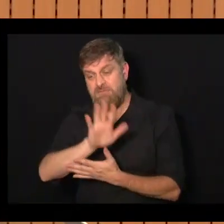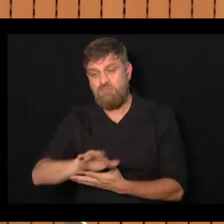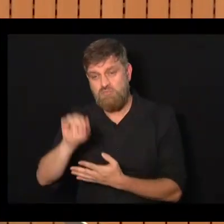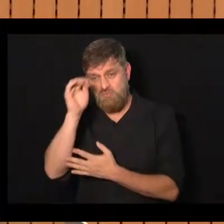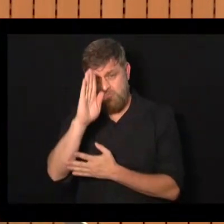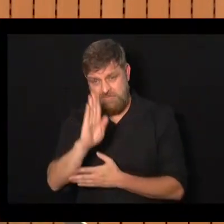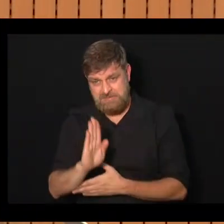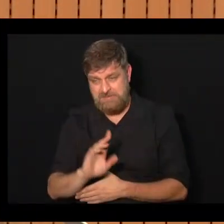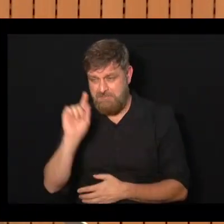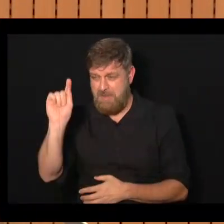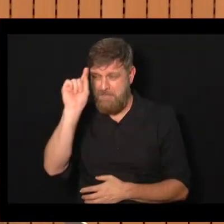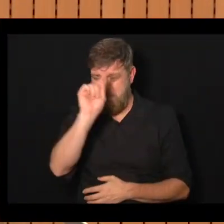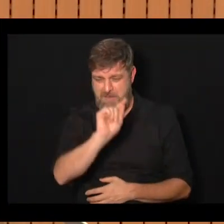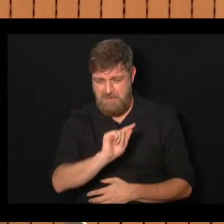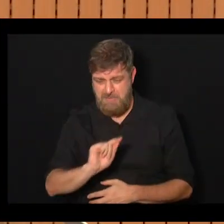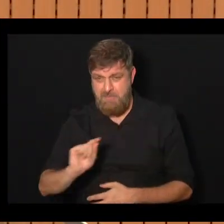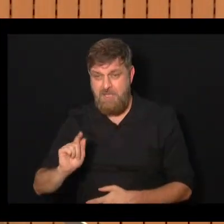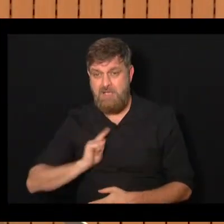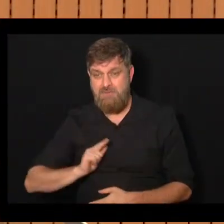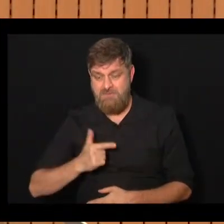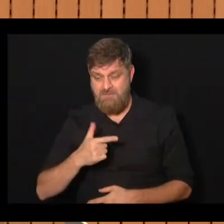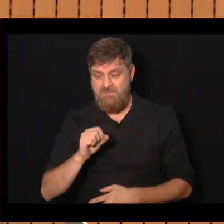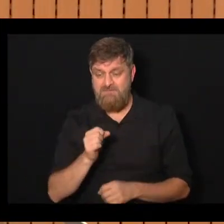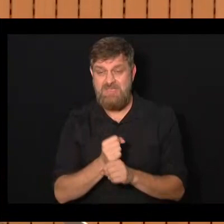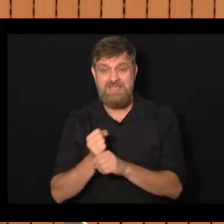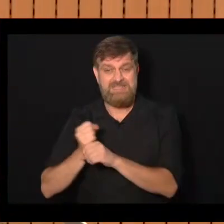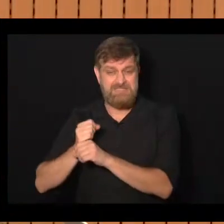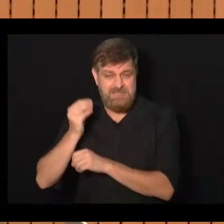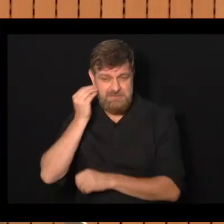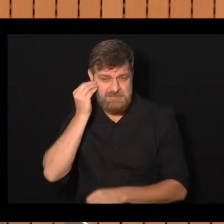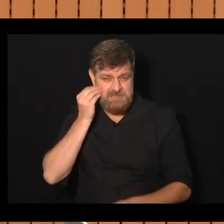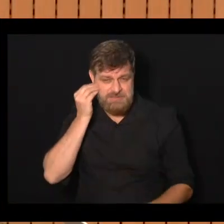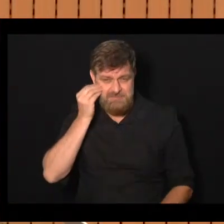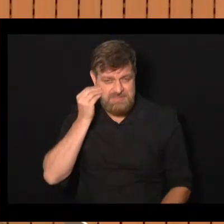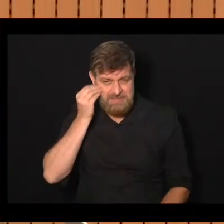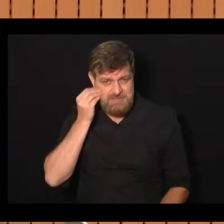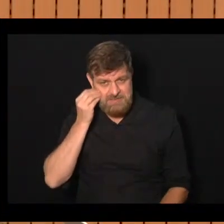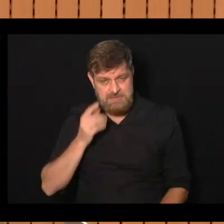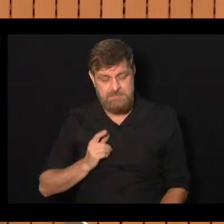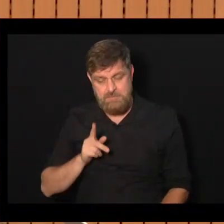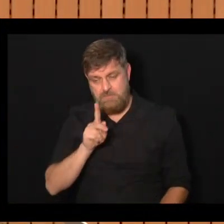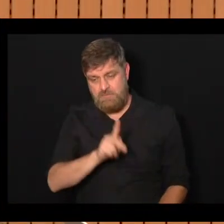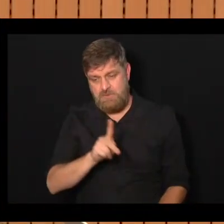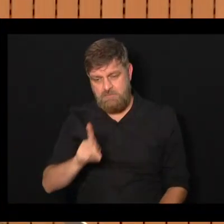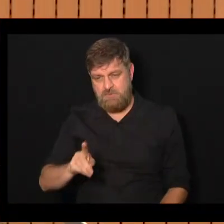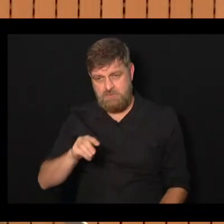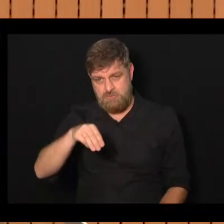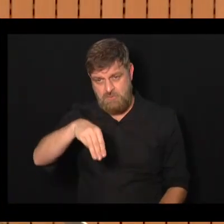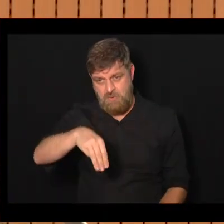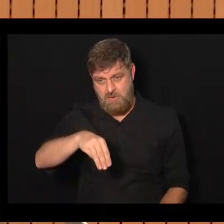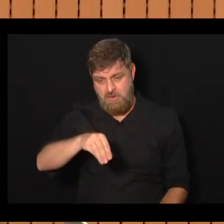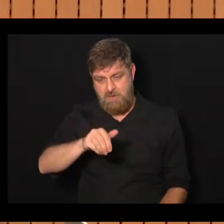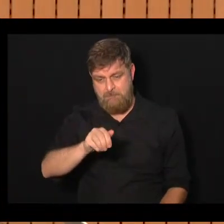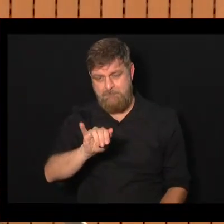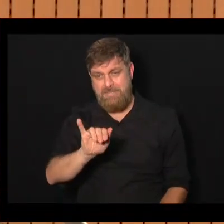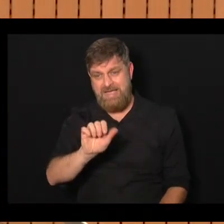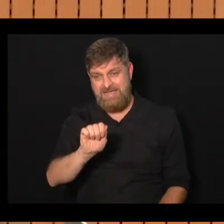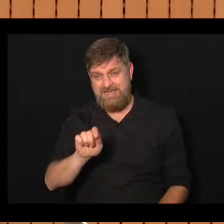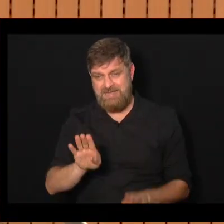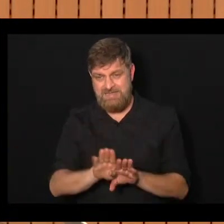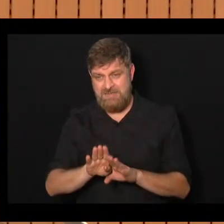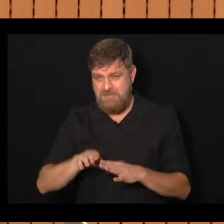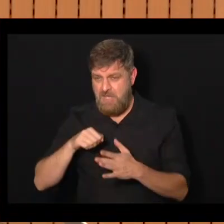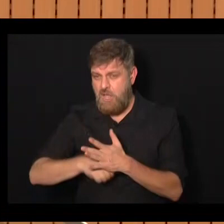com mais de 20 anos de atuação na área. Atualmente, o professor Wagner é também um grande defensor